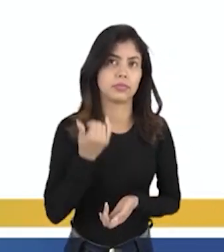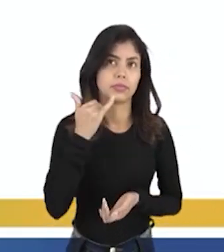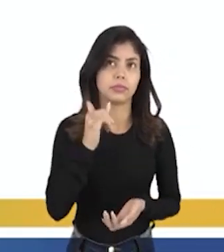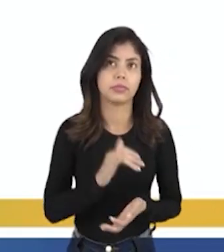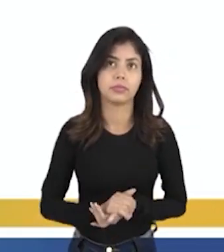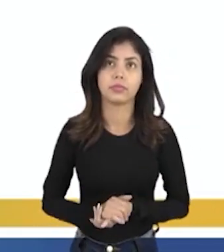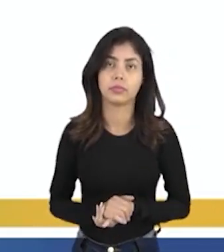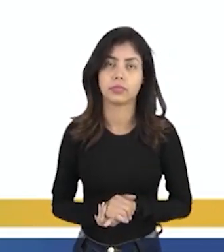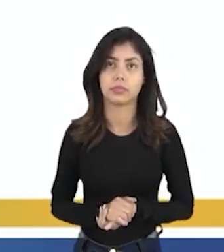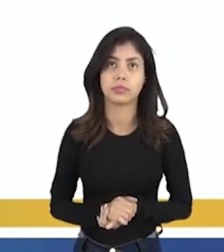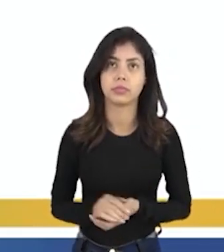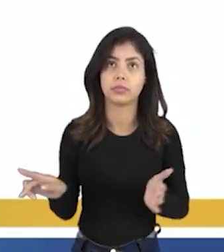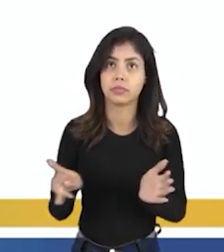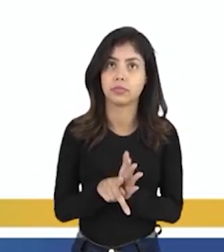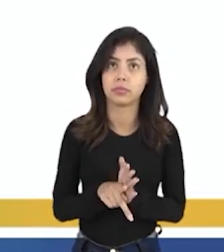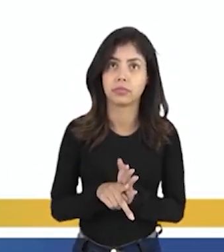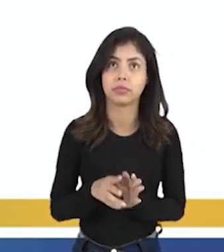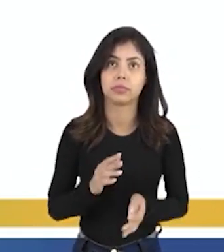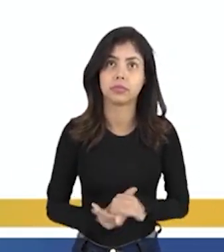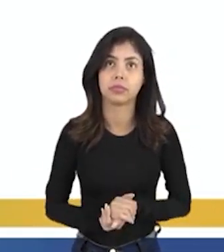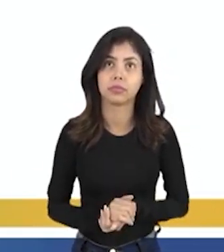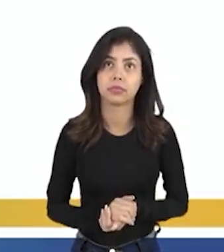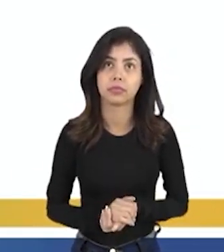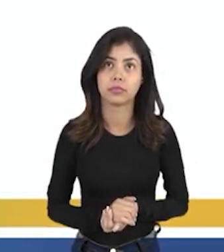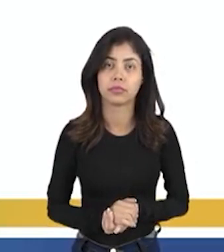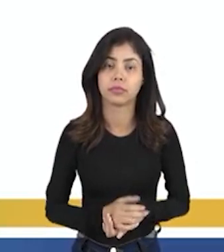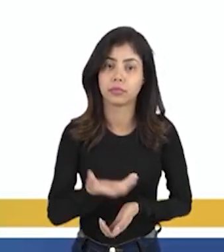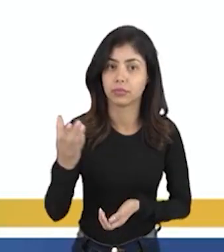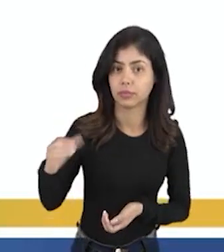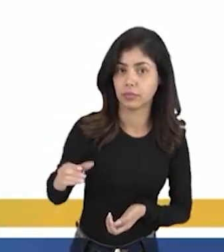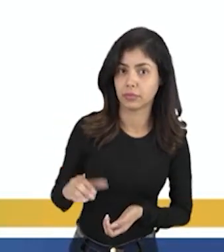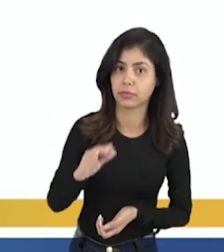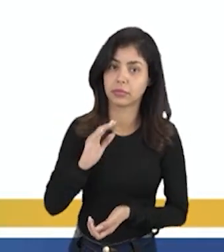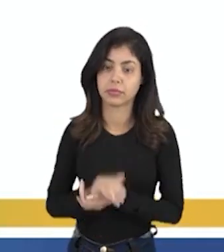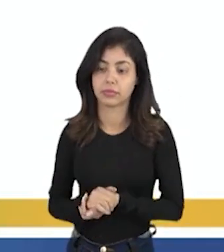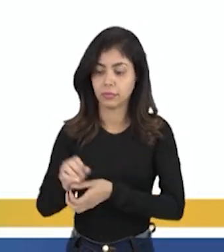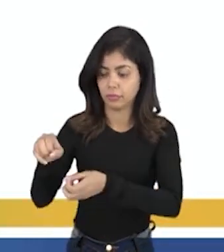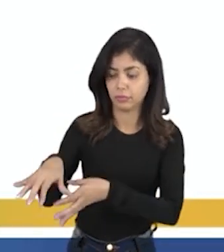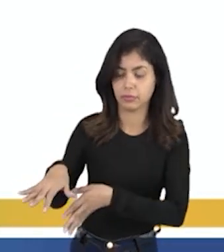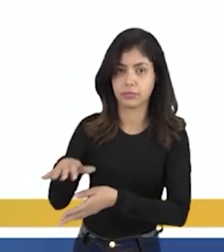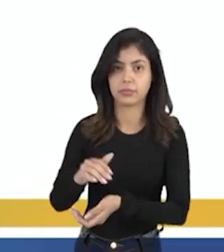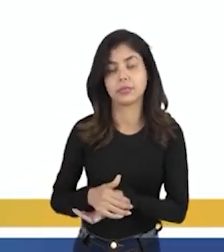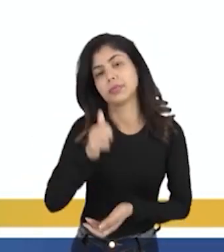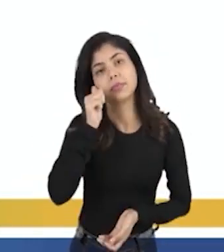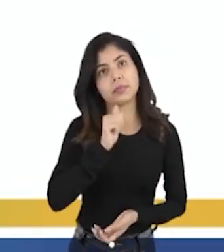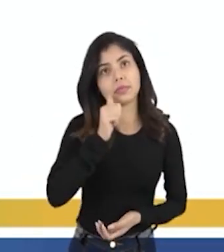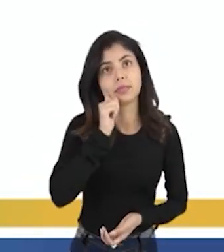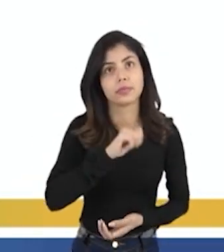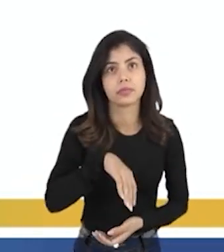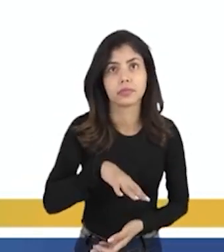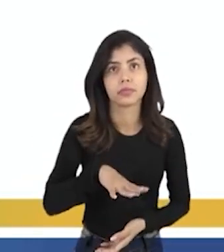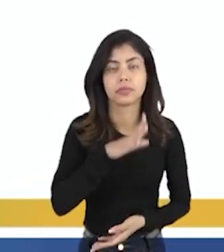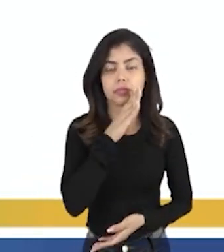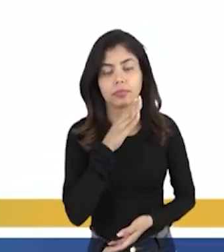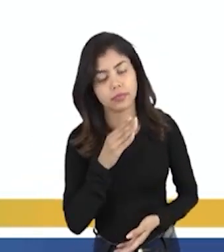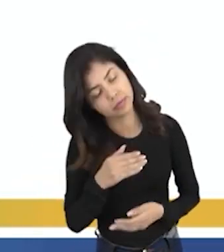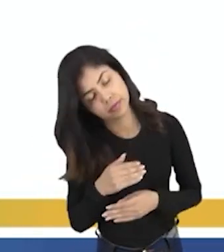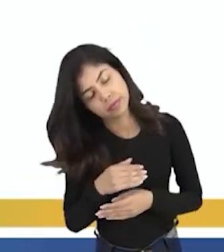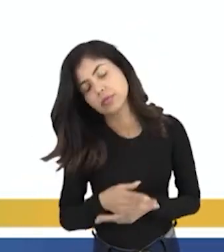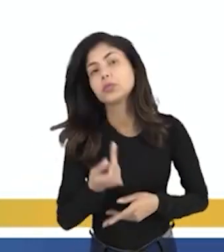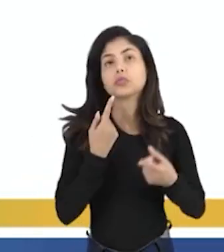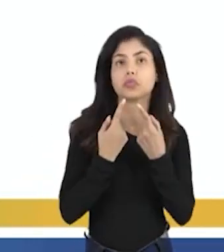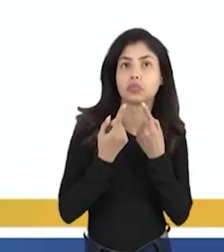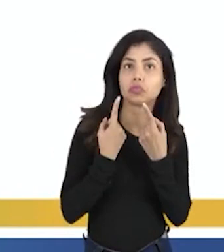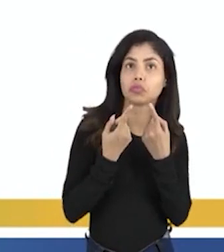celular. Pronto, aí você vê a maçã aqui, ó, no canto, jogada. a moça no chão e os